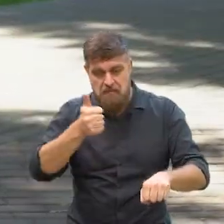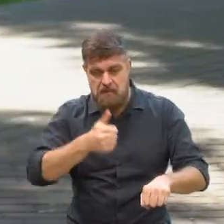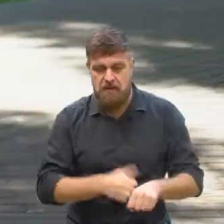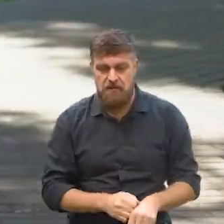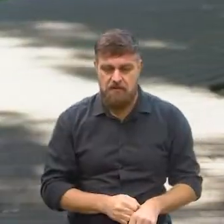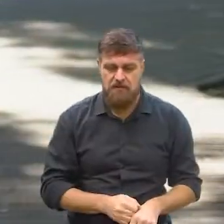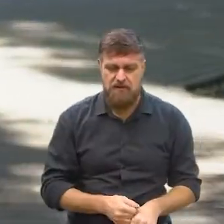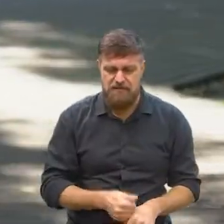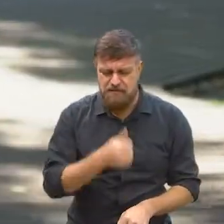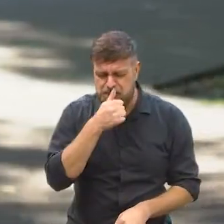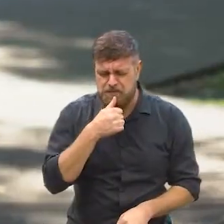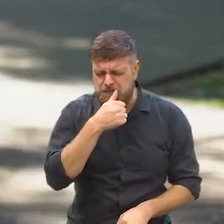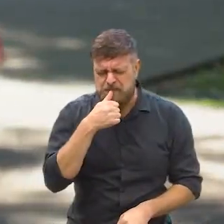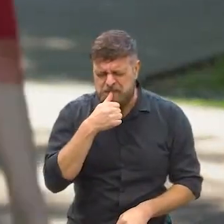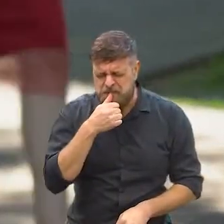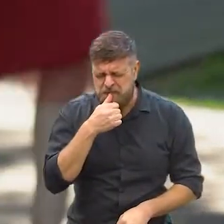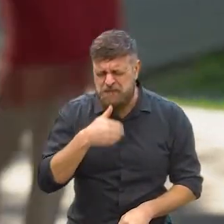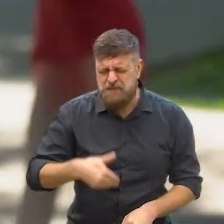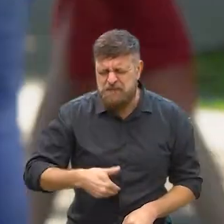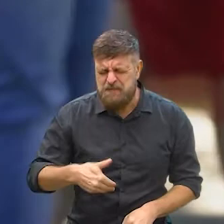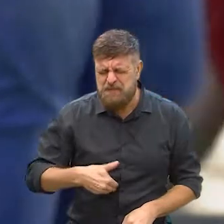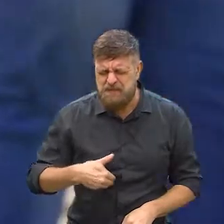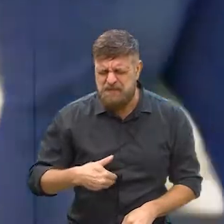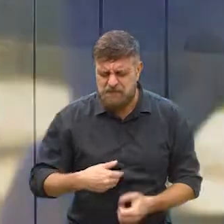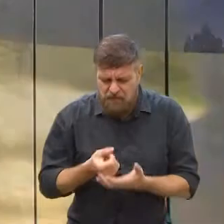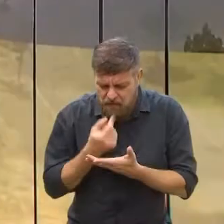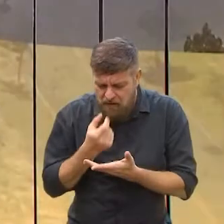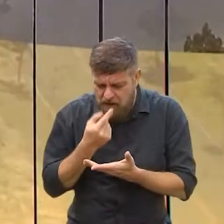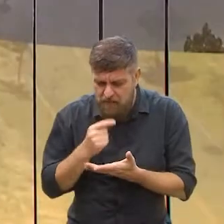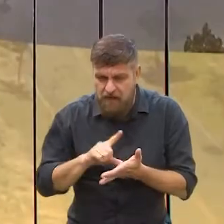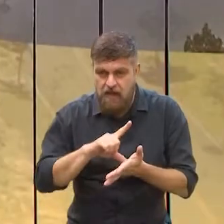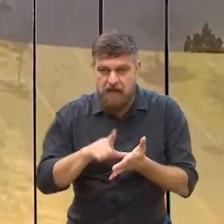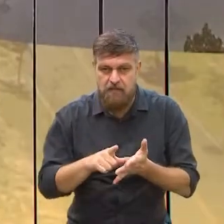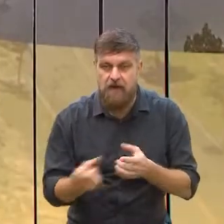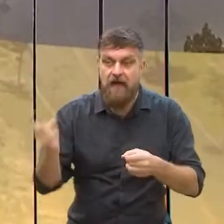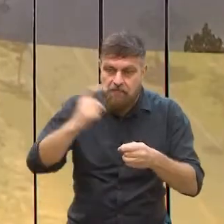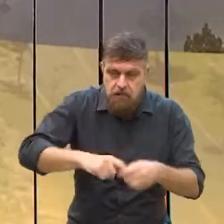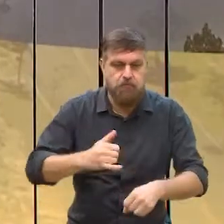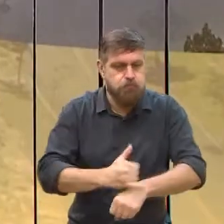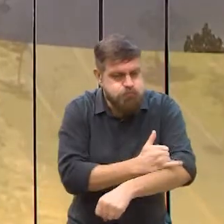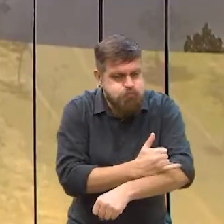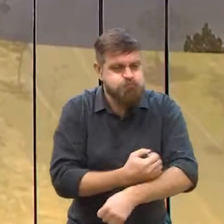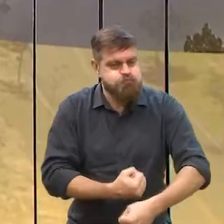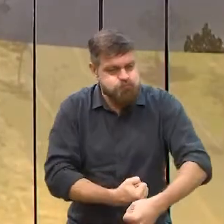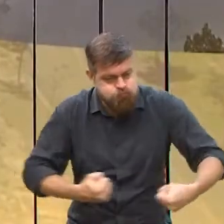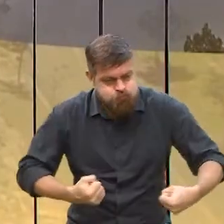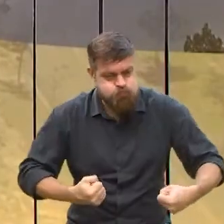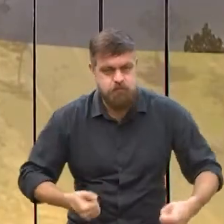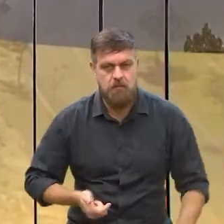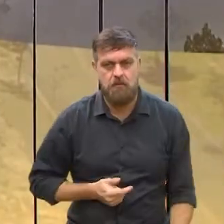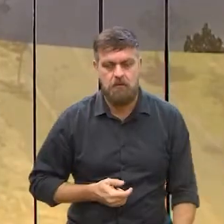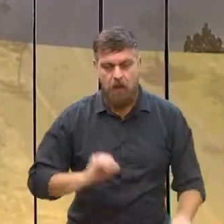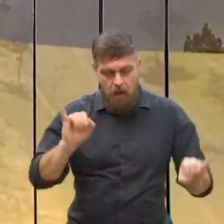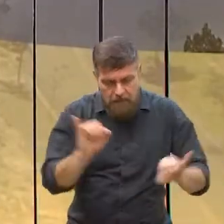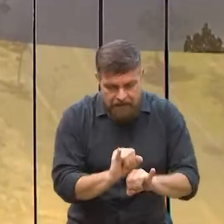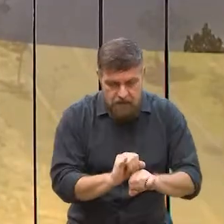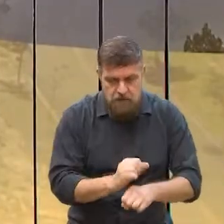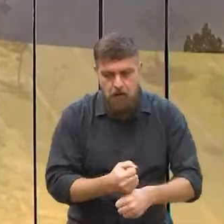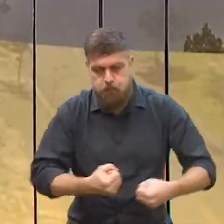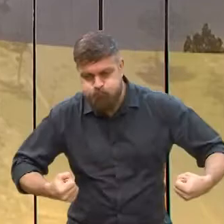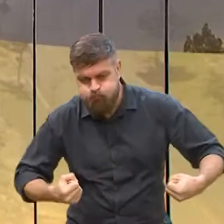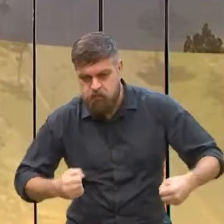regime maior, no remédio, melhora um pouco, mas depois você vê que a pessoa pisca o olho, ela volta àquele patamar que estava antes, ou até mais, ou até